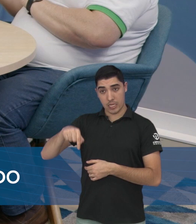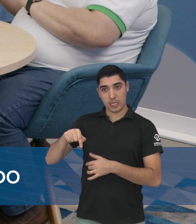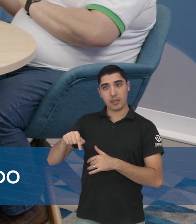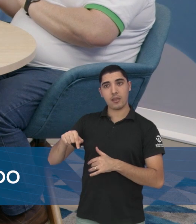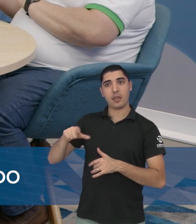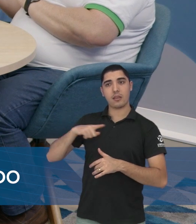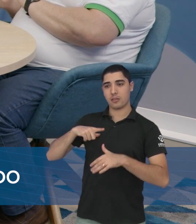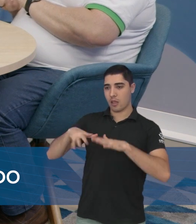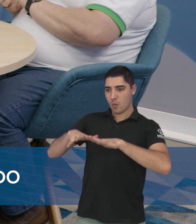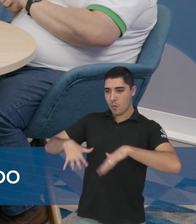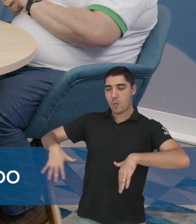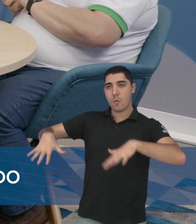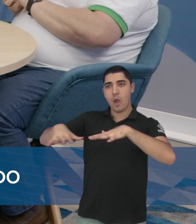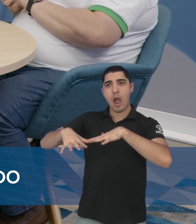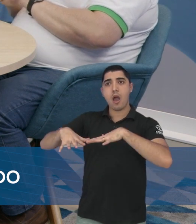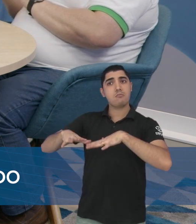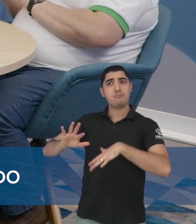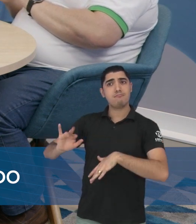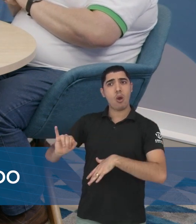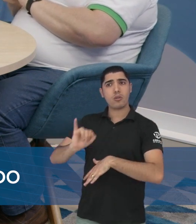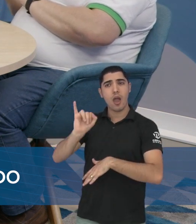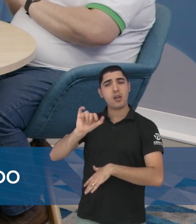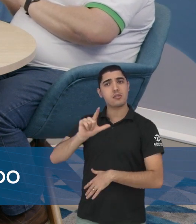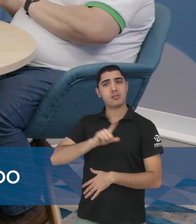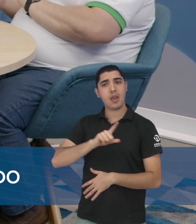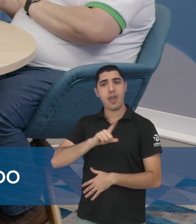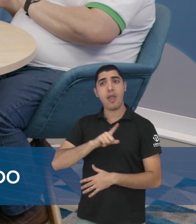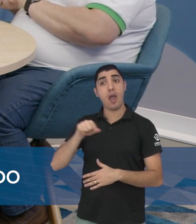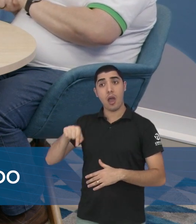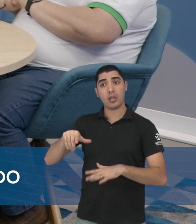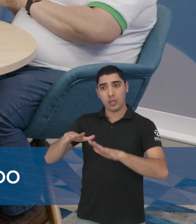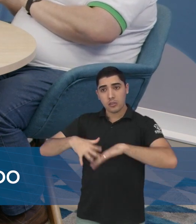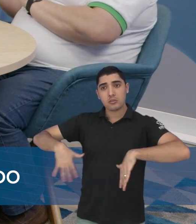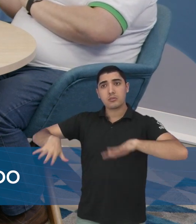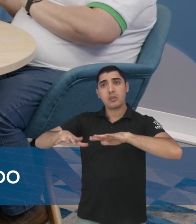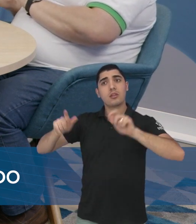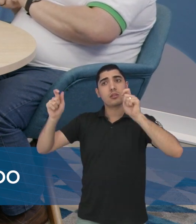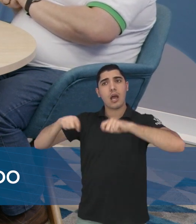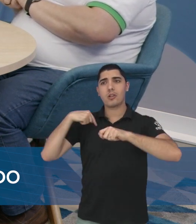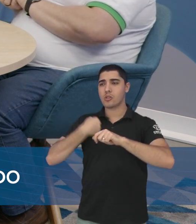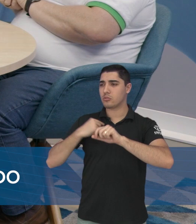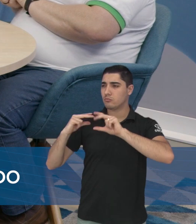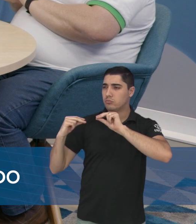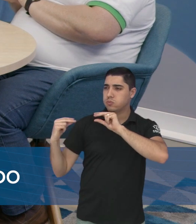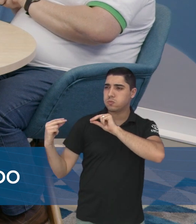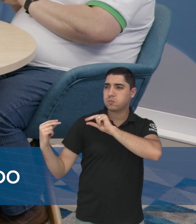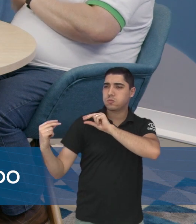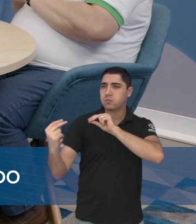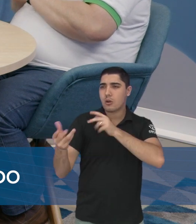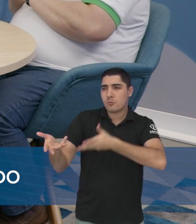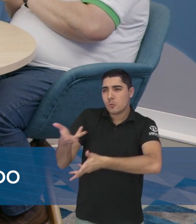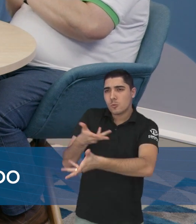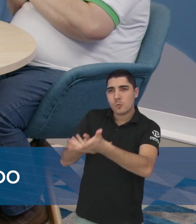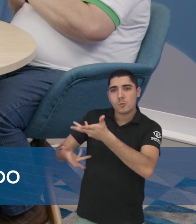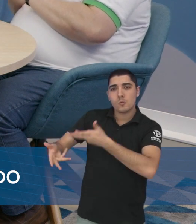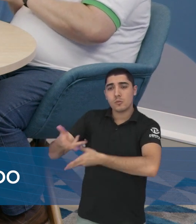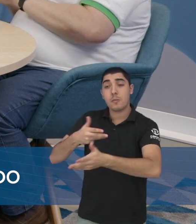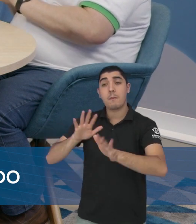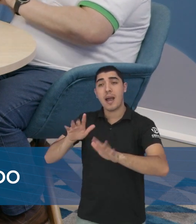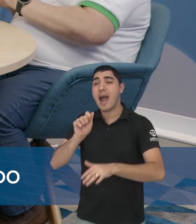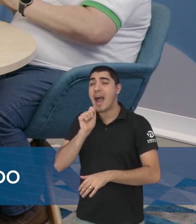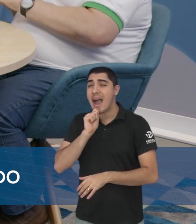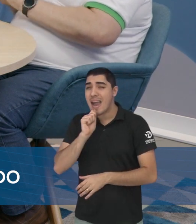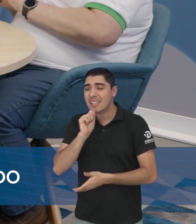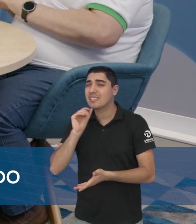aqui, agradeço novamente, né? Estamos tendo um espaço muito rico de debater isso daí, mas acho que